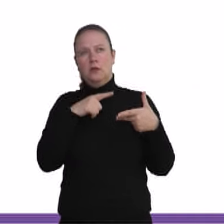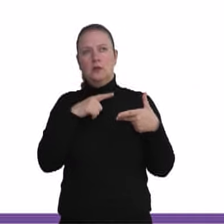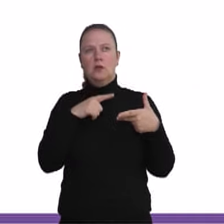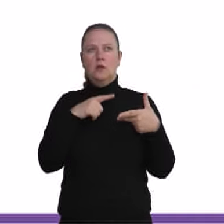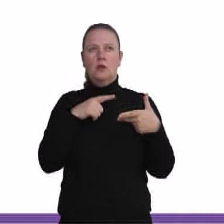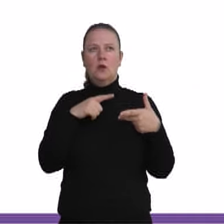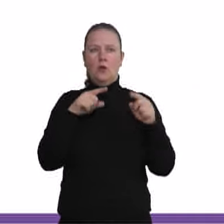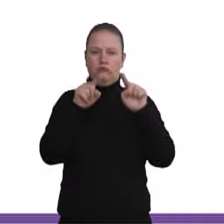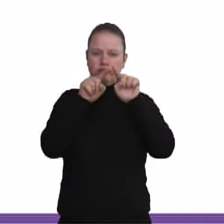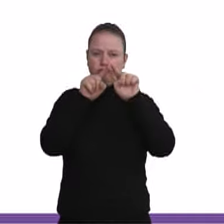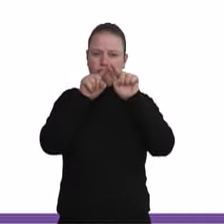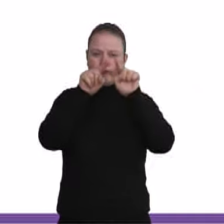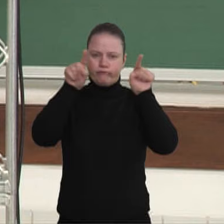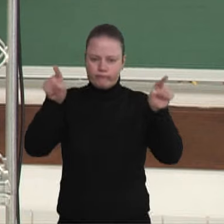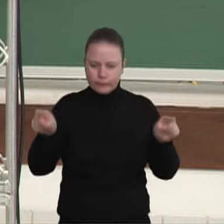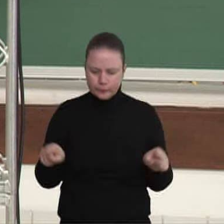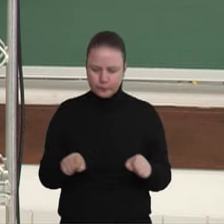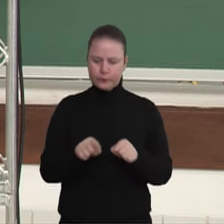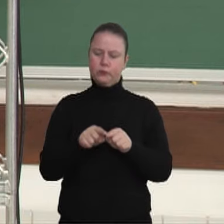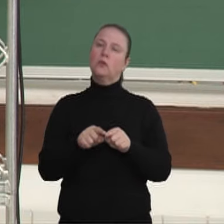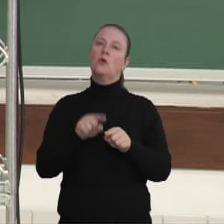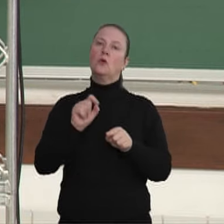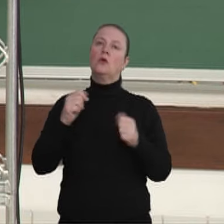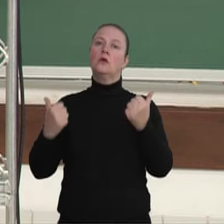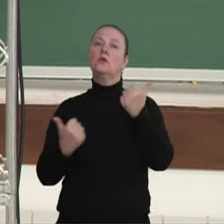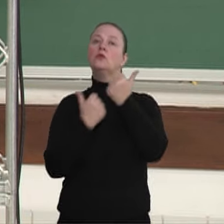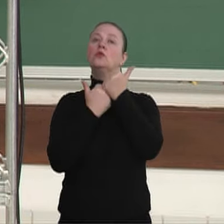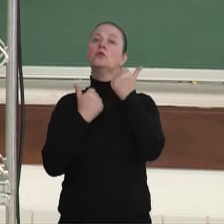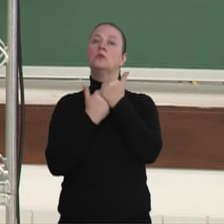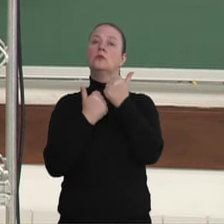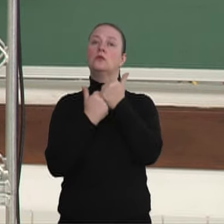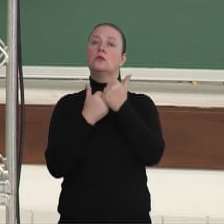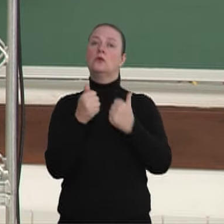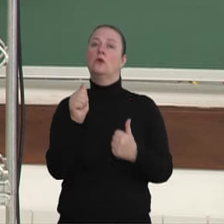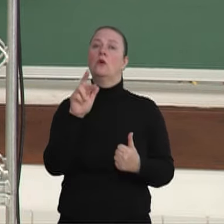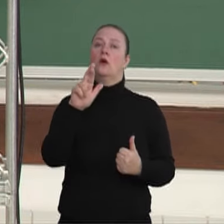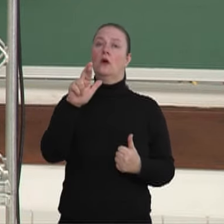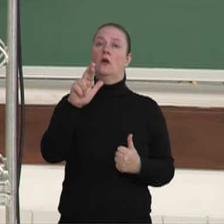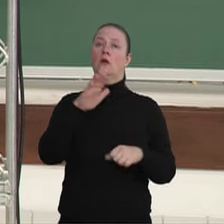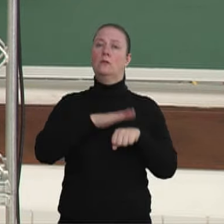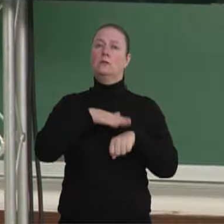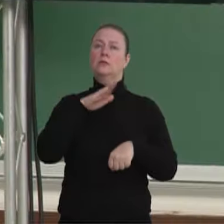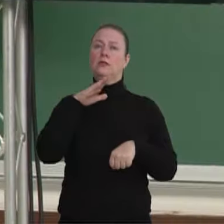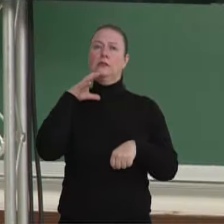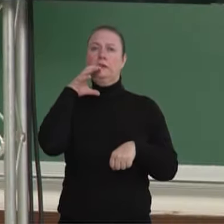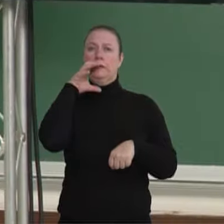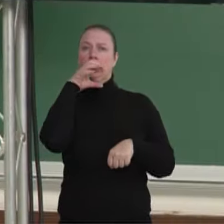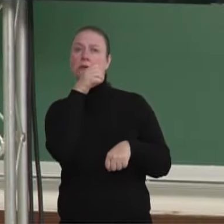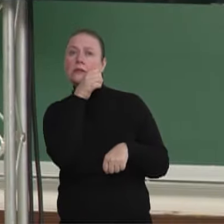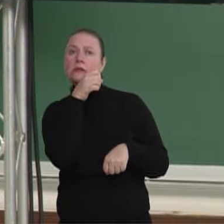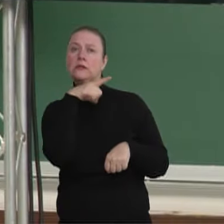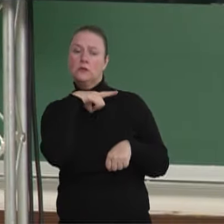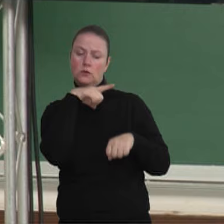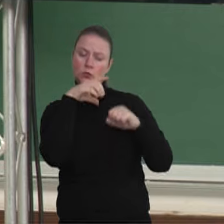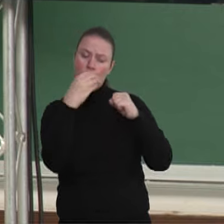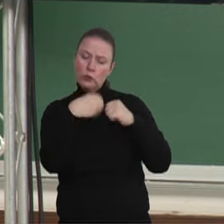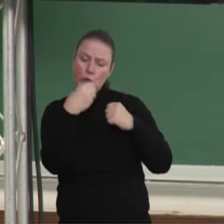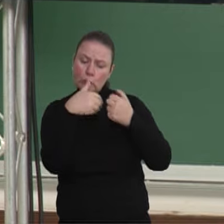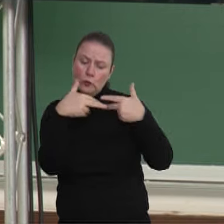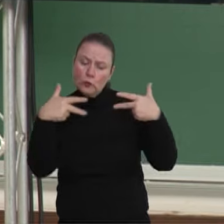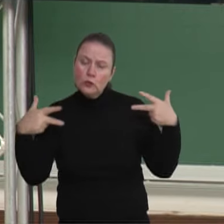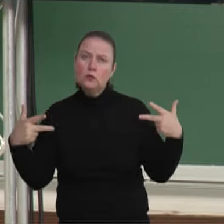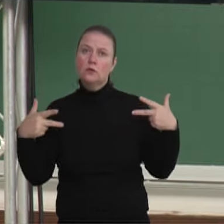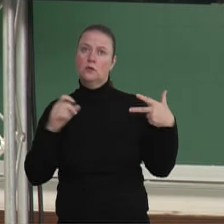no congelador, aonde ele vai ser substituído pelo ar quente que está avançando da gaveta de frutas e indo para cima. Se a